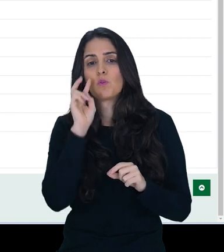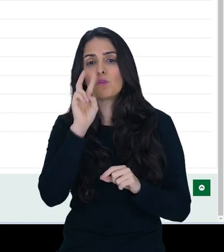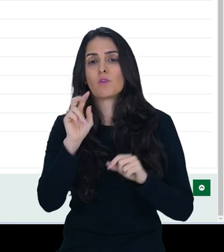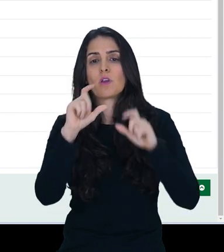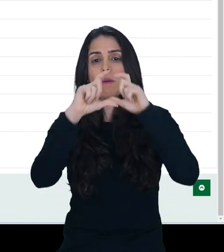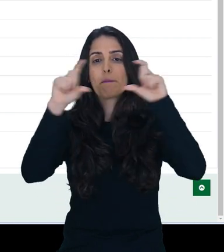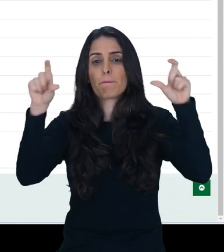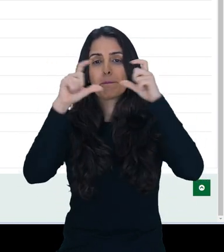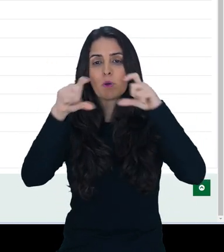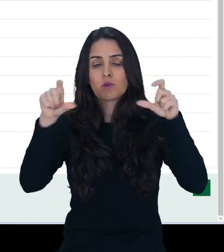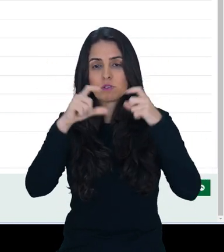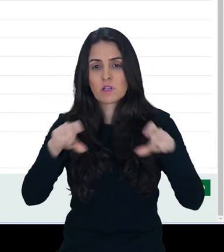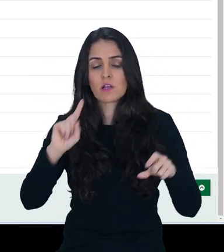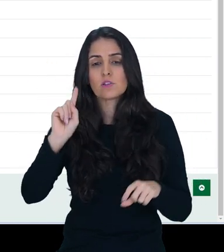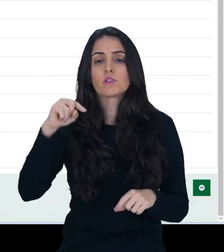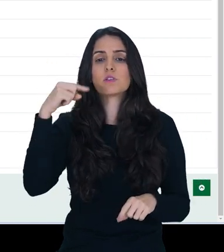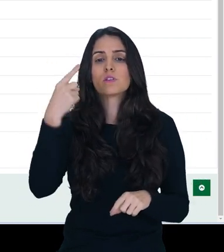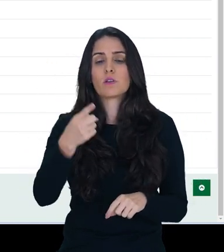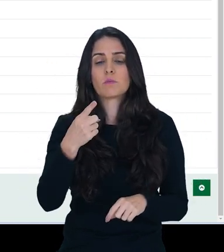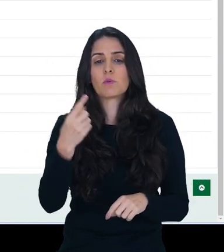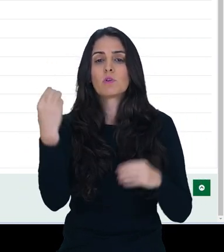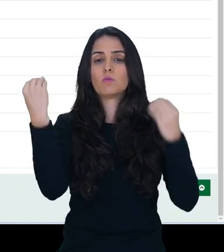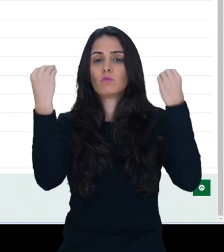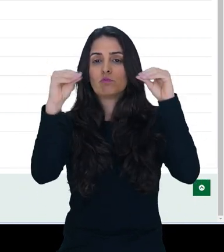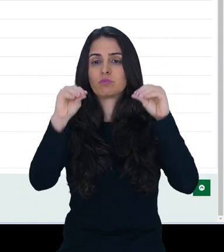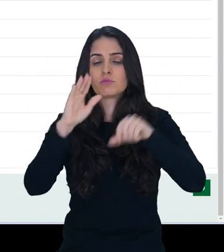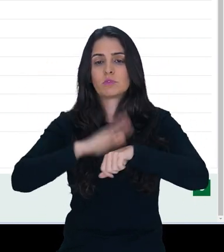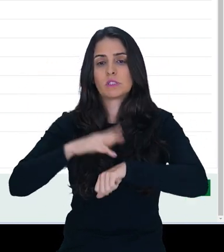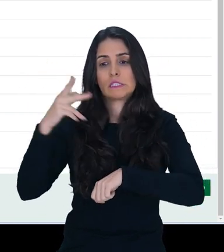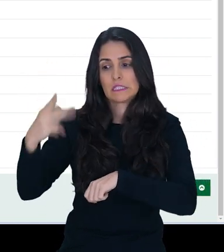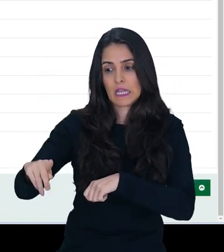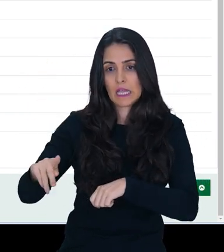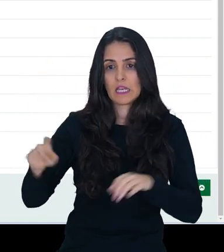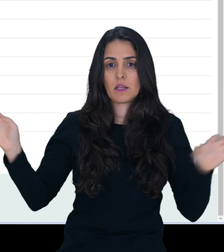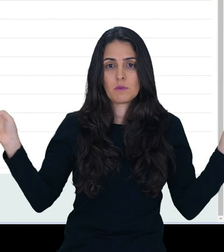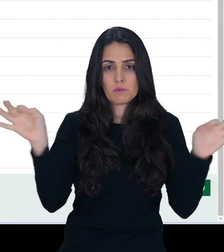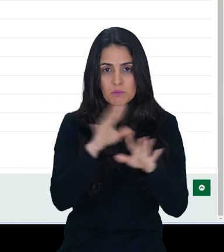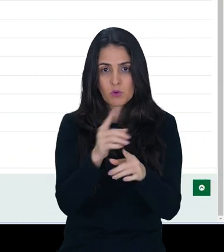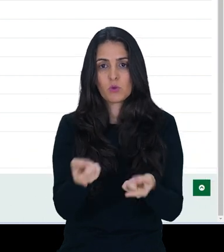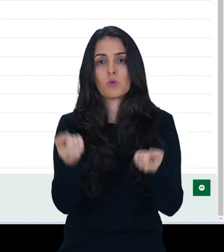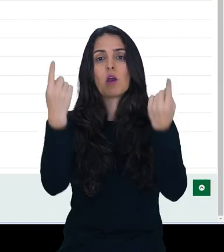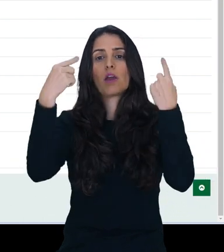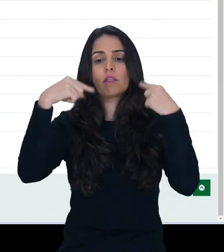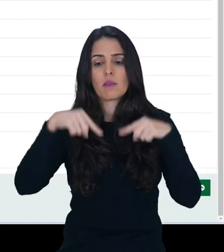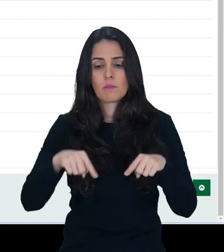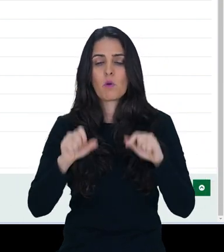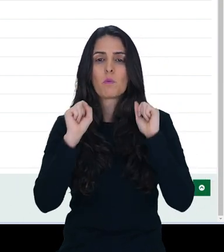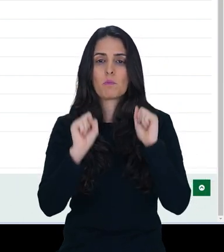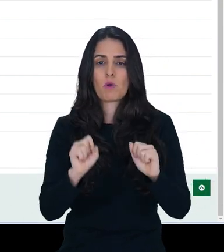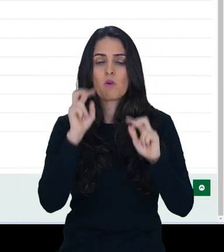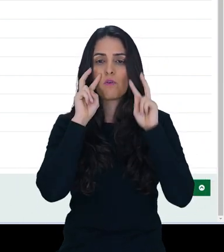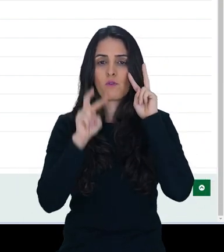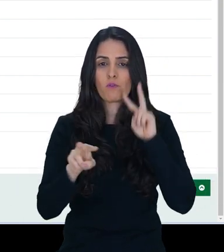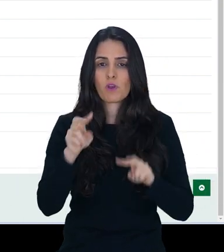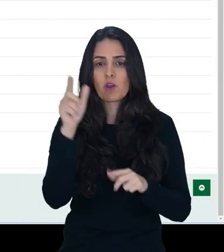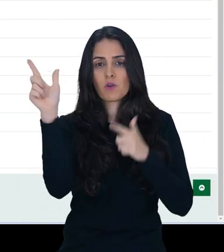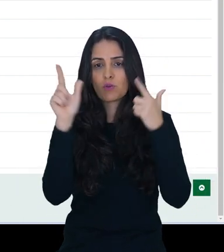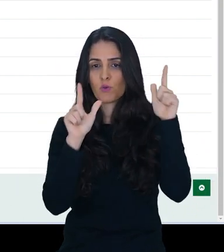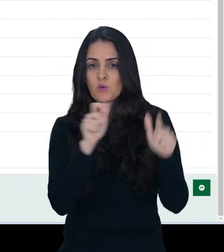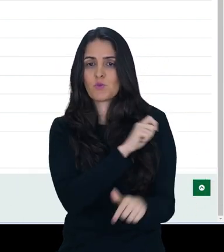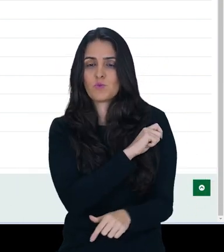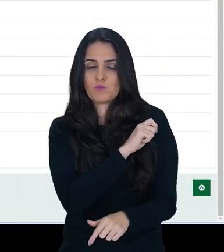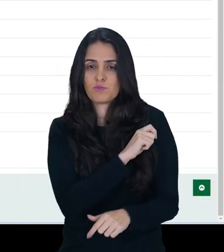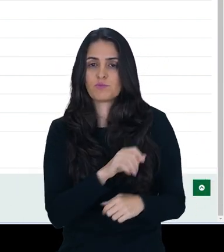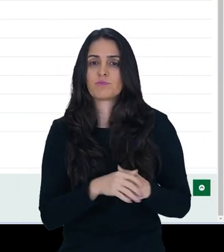as postagens dos colegas depois que ele fizer a postagem dele então se você quiser que funcione dessa forma você